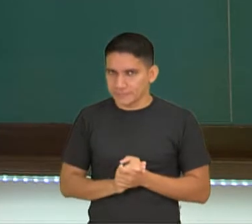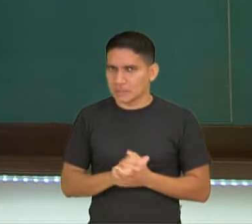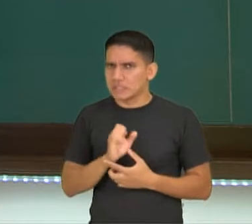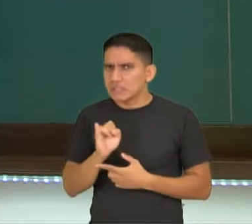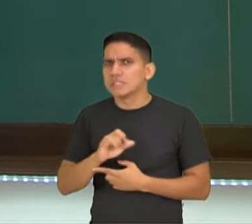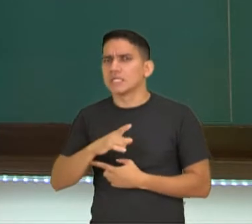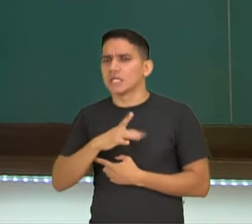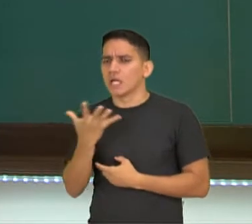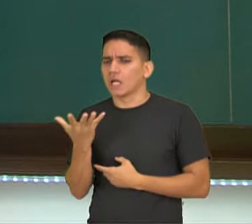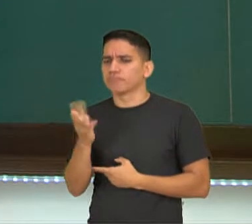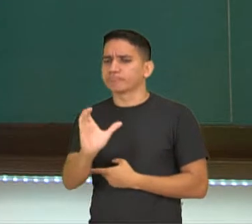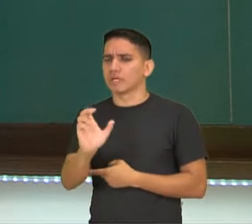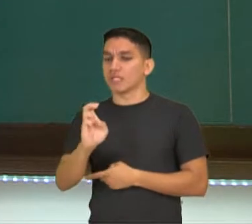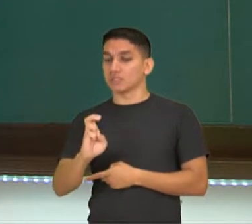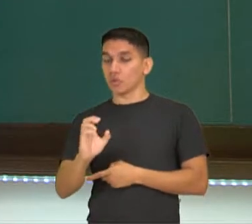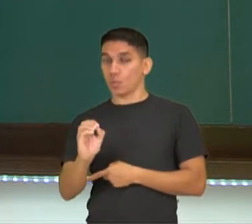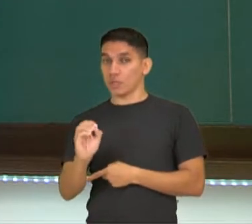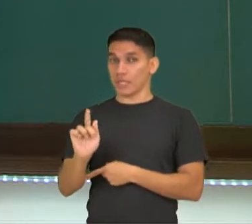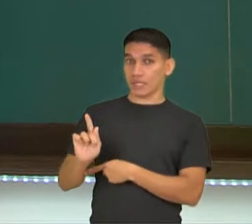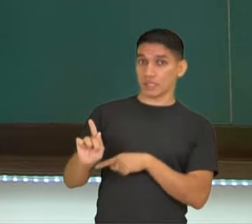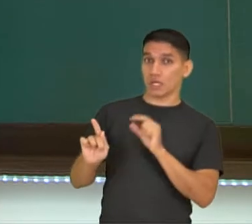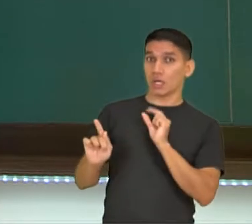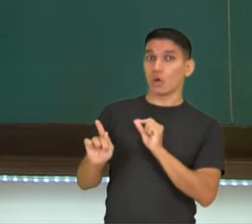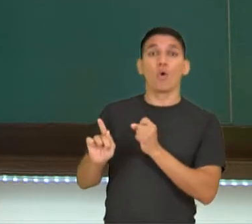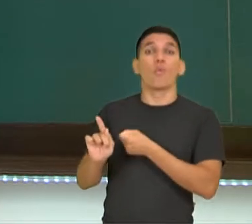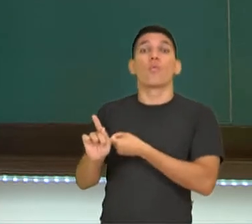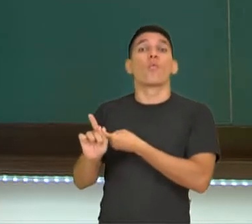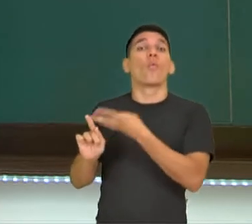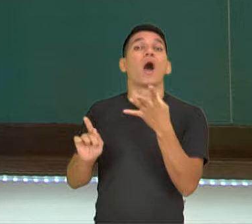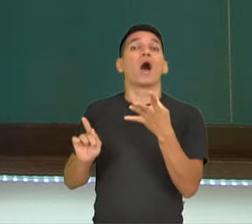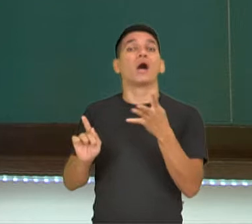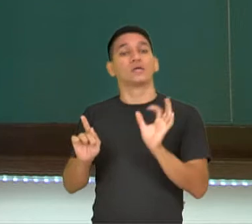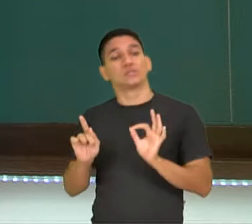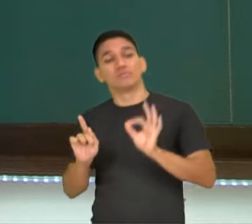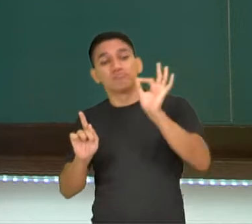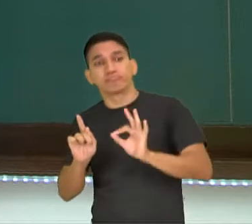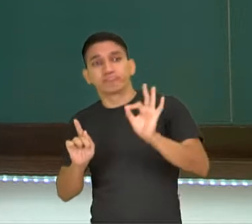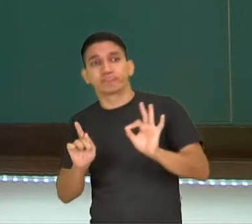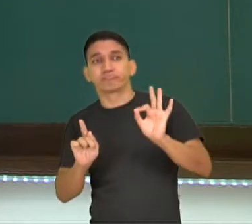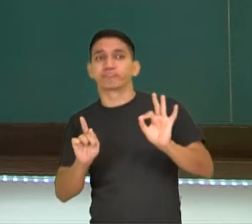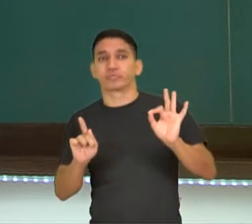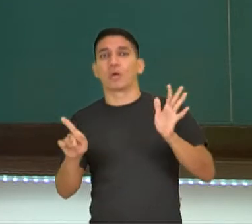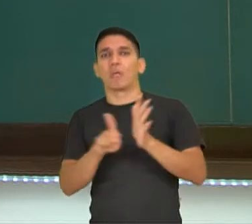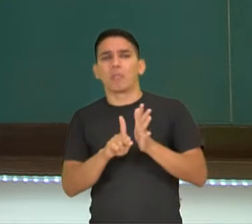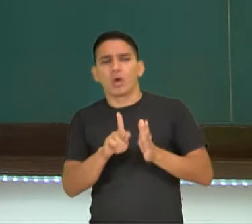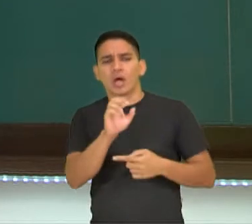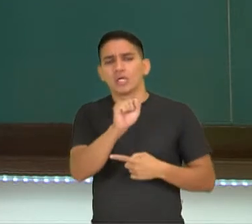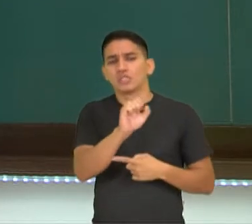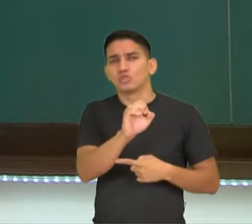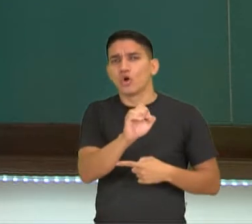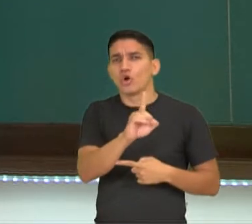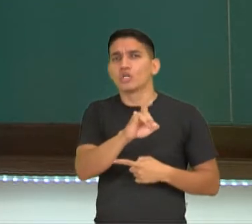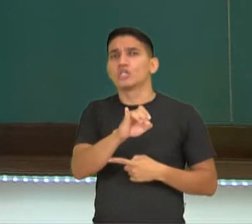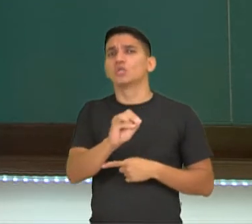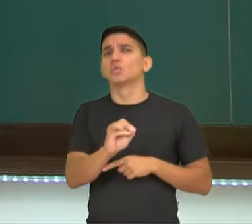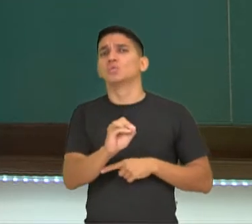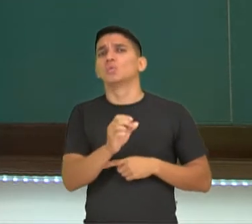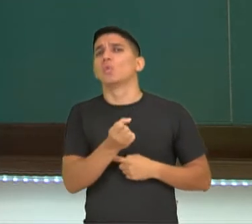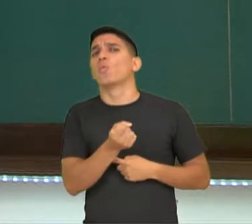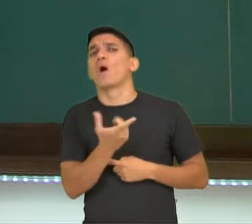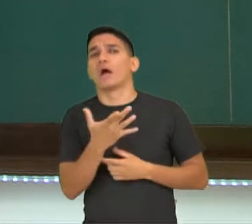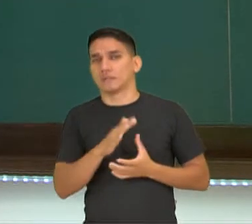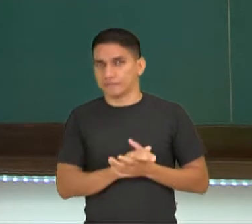de 50 gramas, qual será a quantidade de sódio ali, hein? Diz